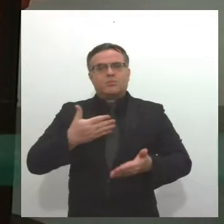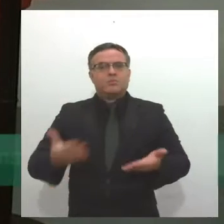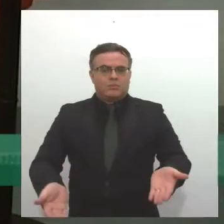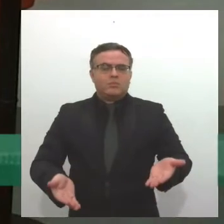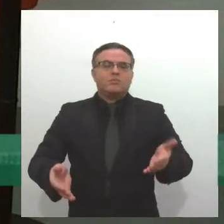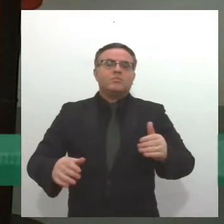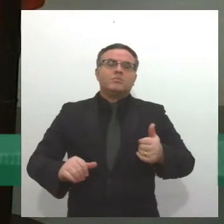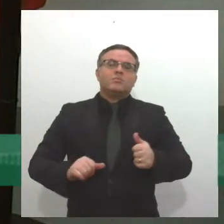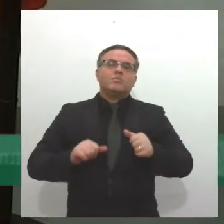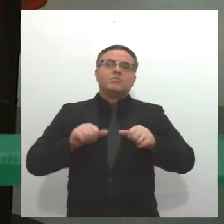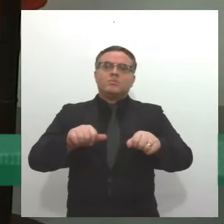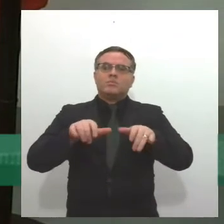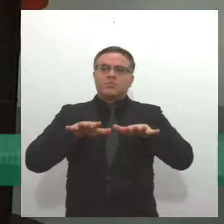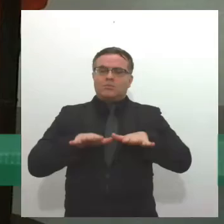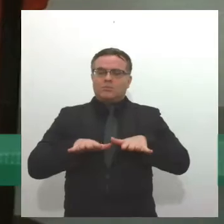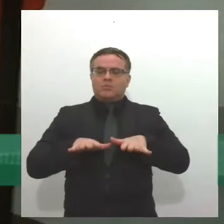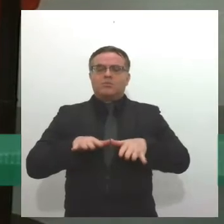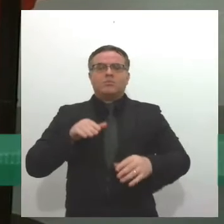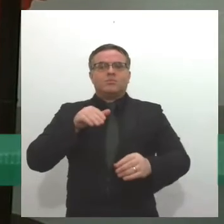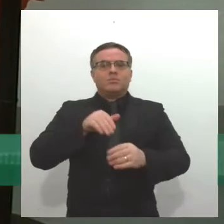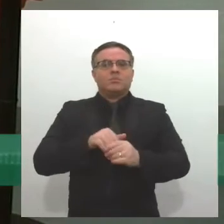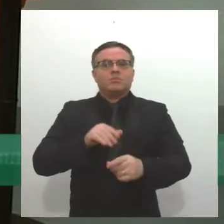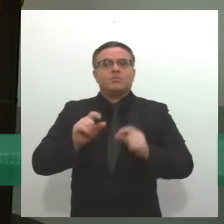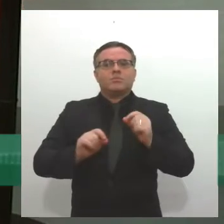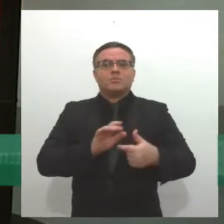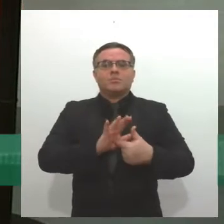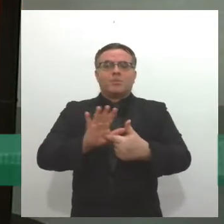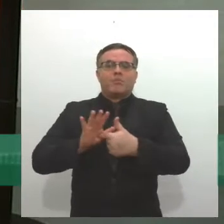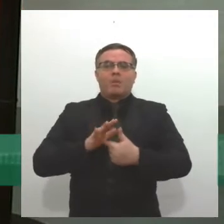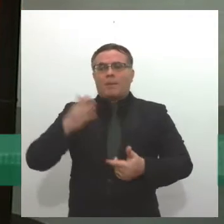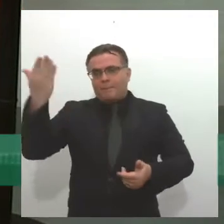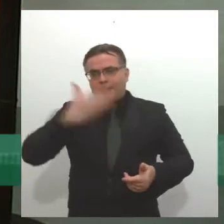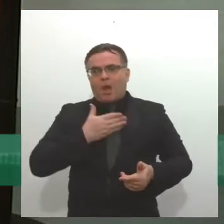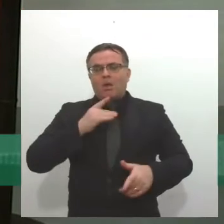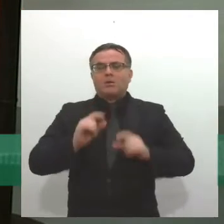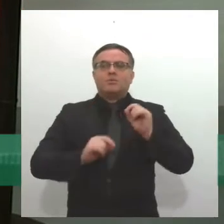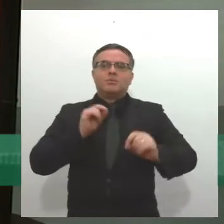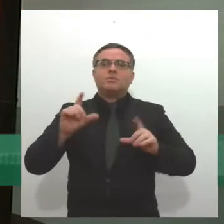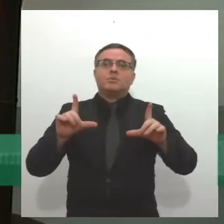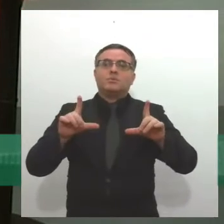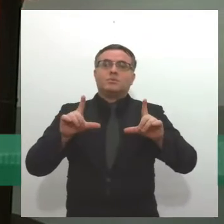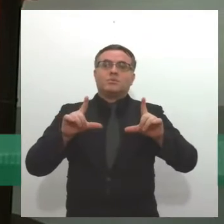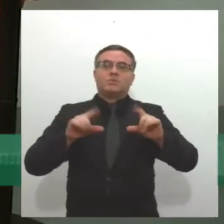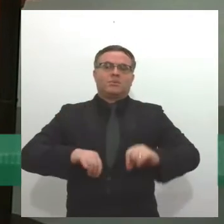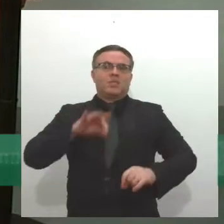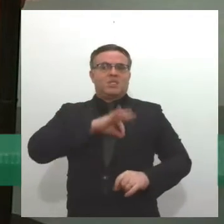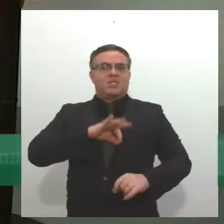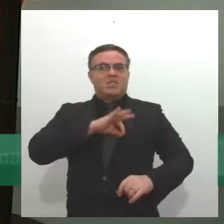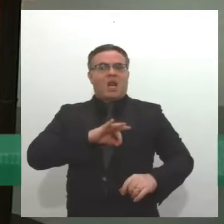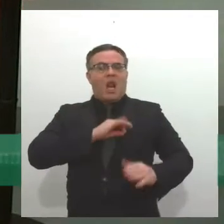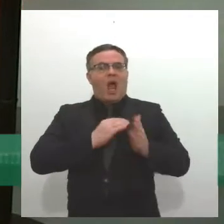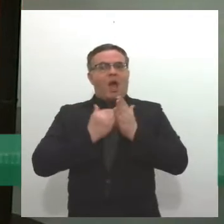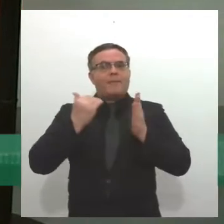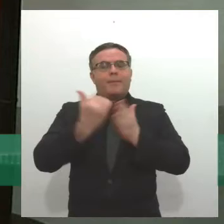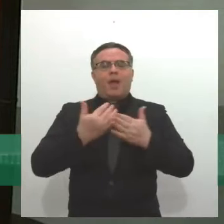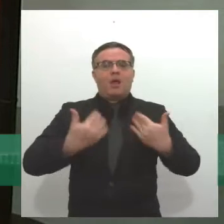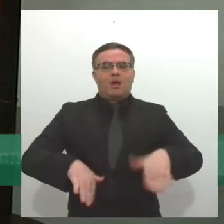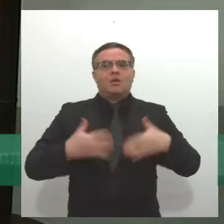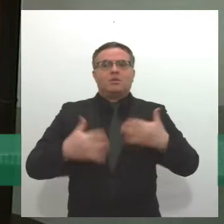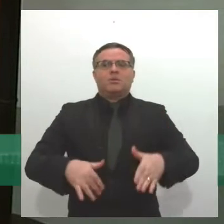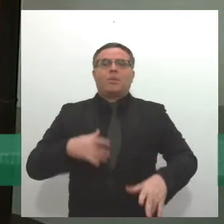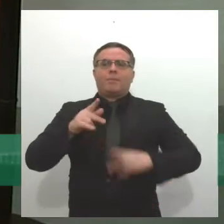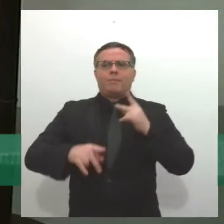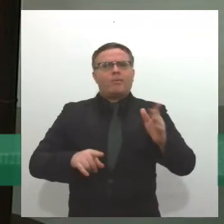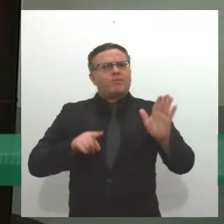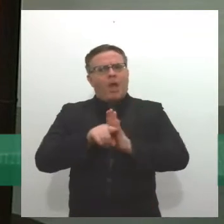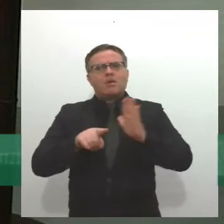um anseio da sociedade de regulamentar e de diminuir esses supersalários, do que a população questiona, como a gente